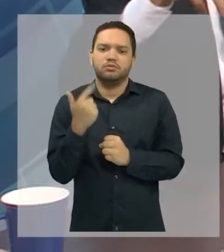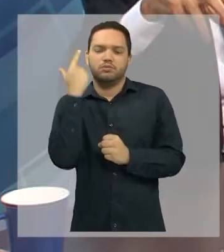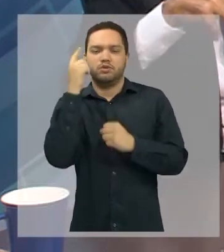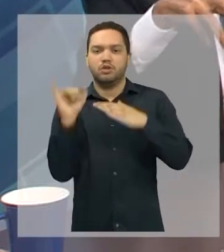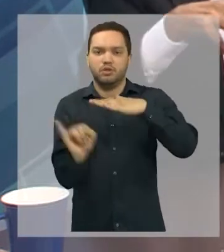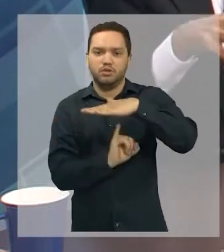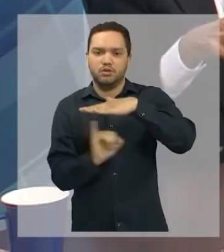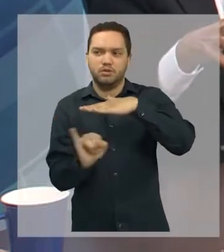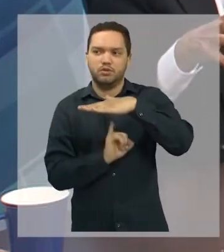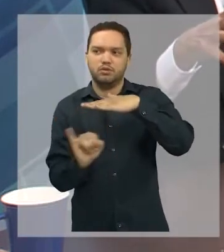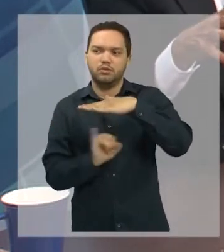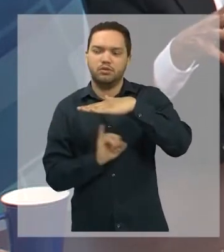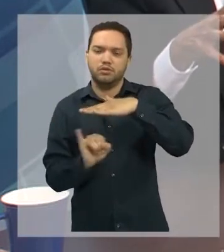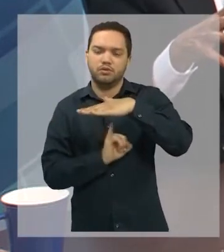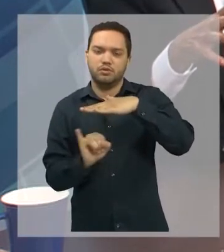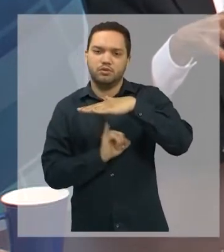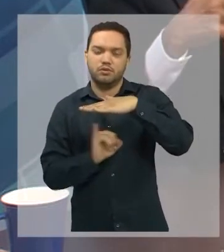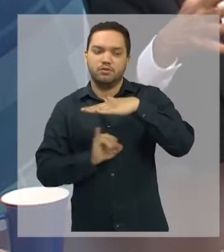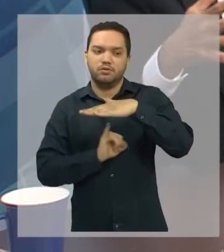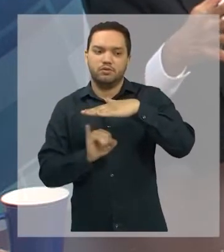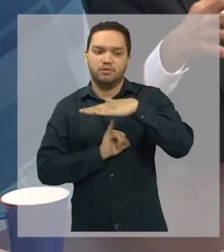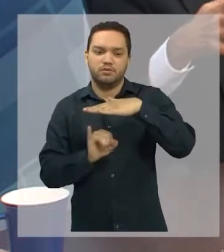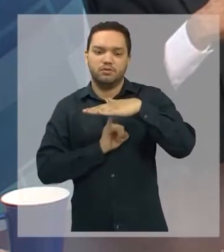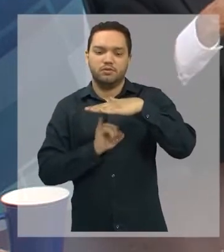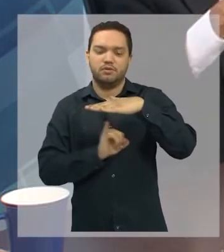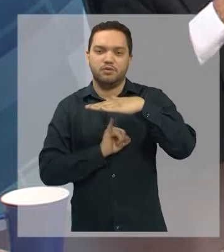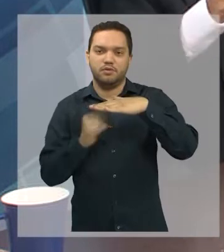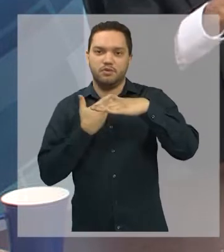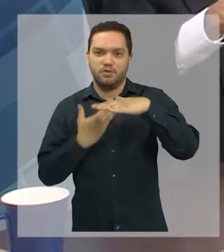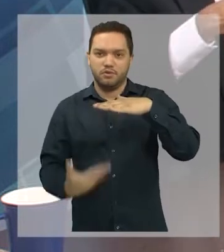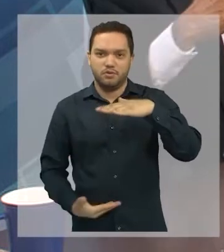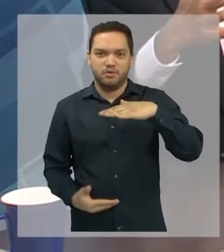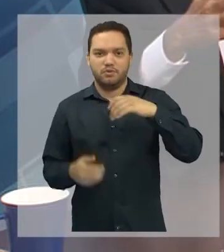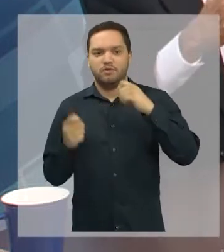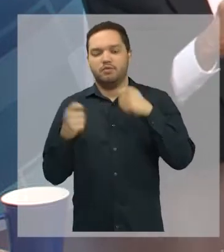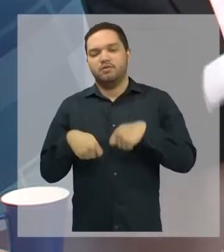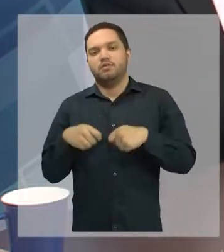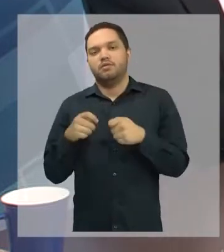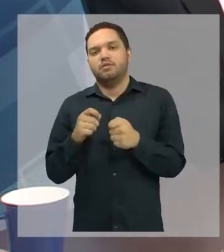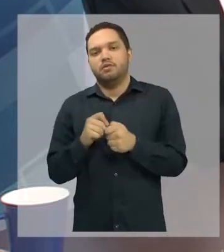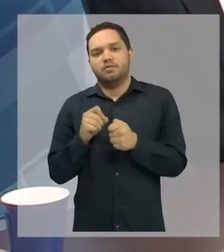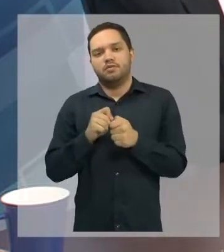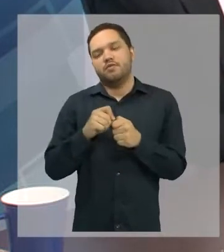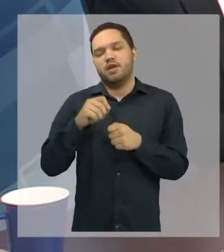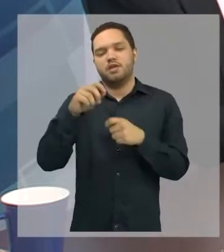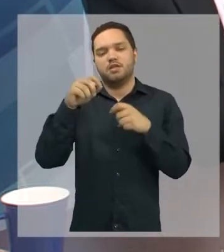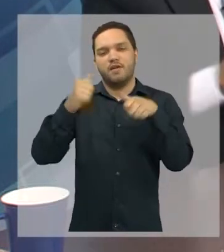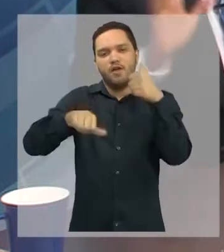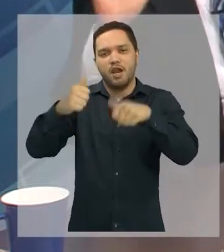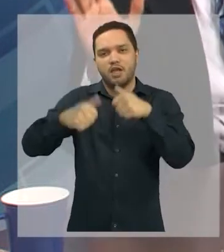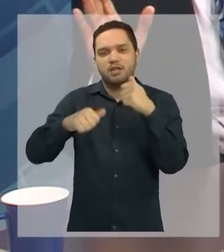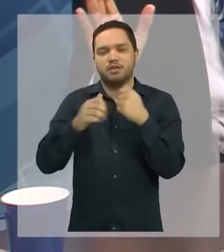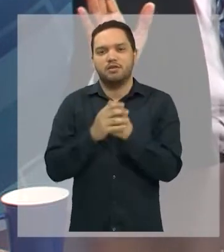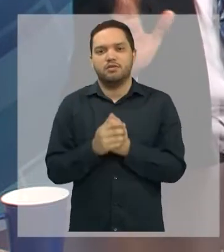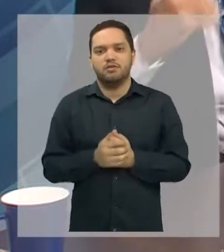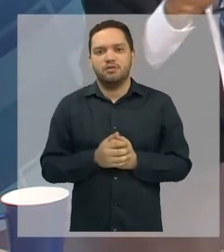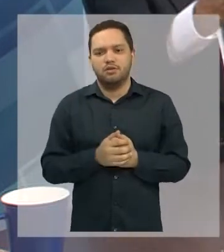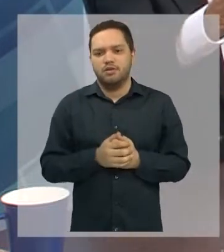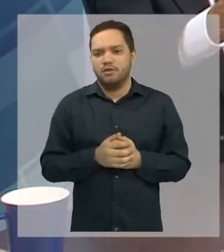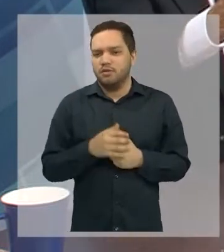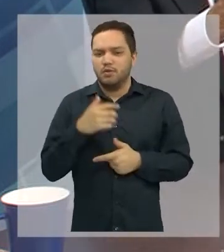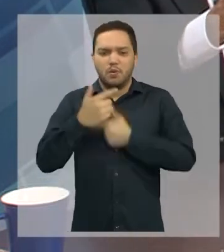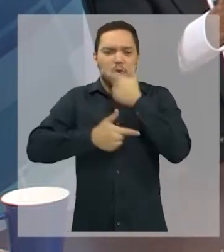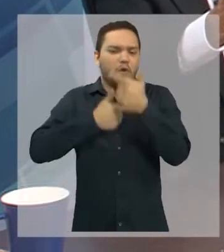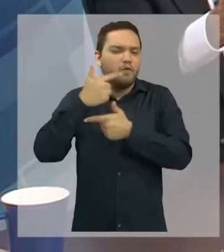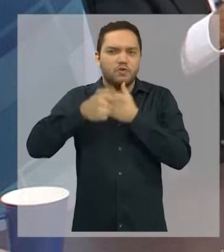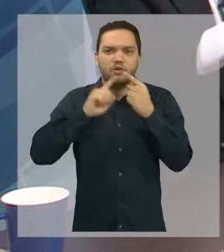órgãos ou nichos do Estado para fazer o sistema de freios e contrapesos. E não está funcionando, então vamos criar